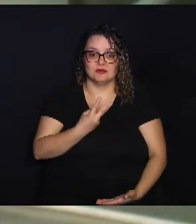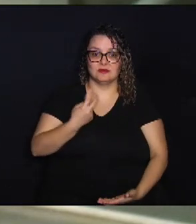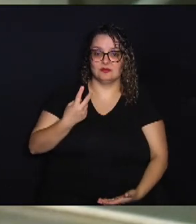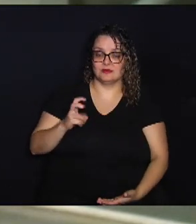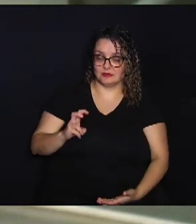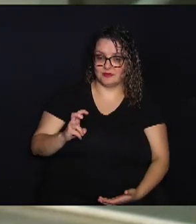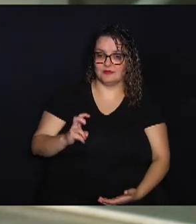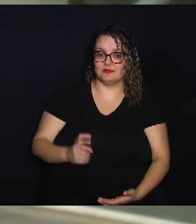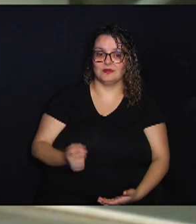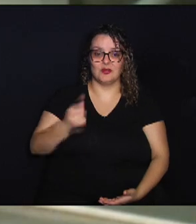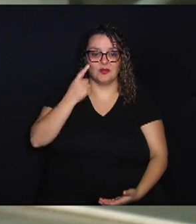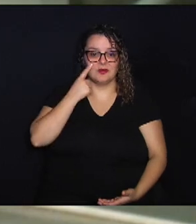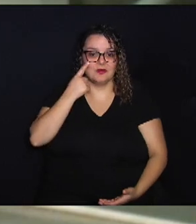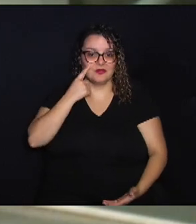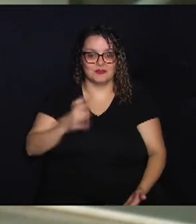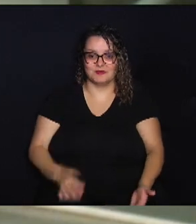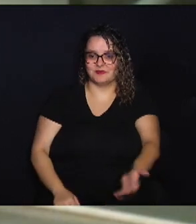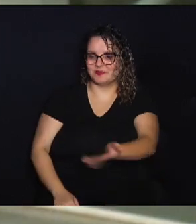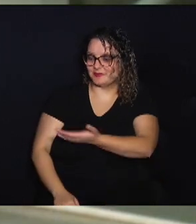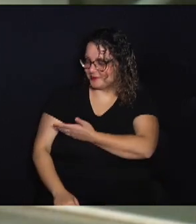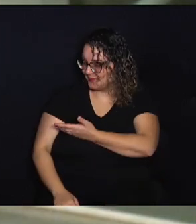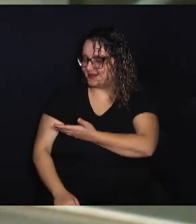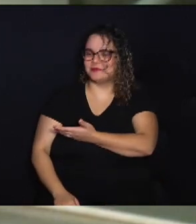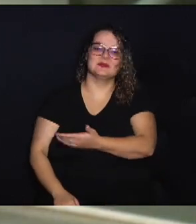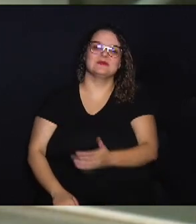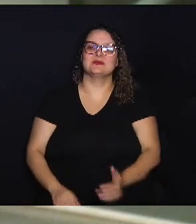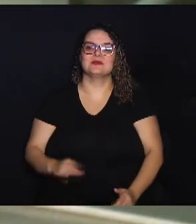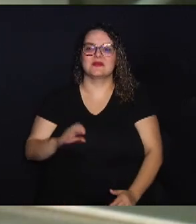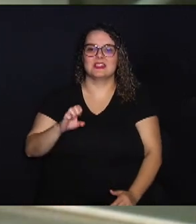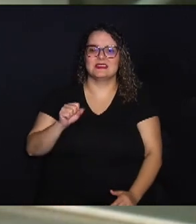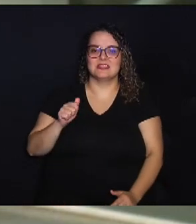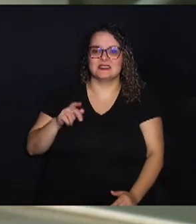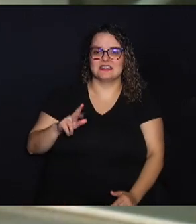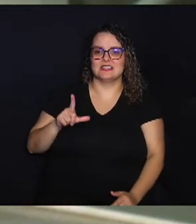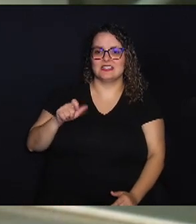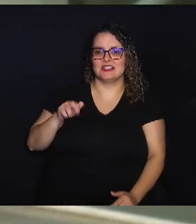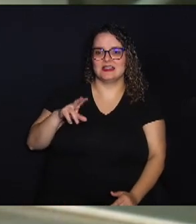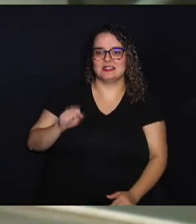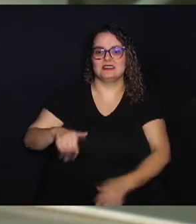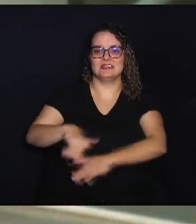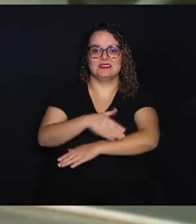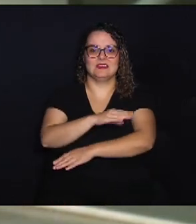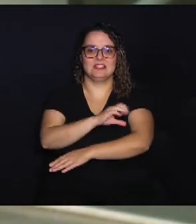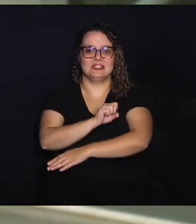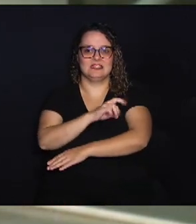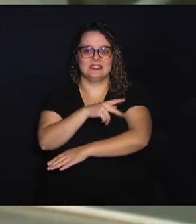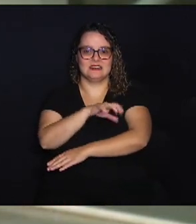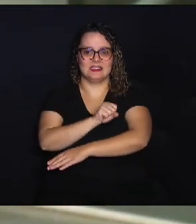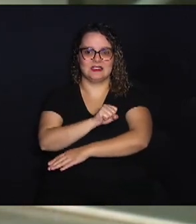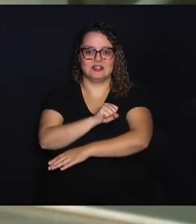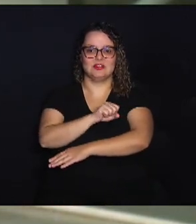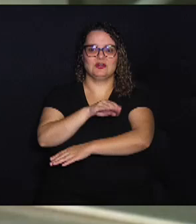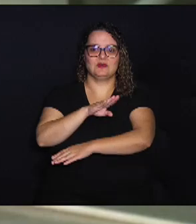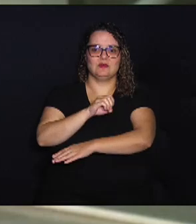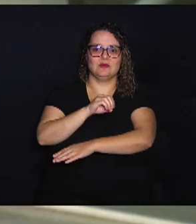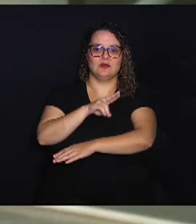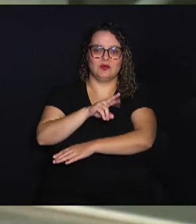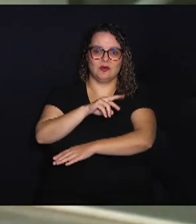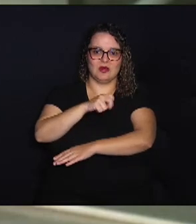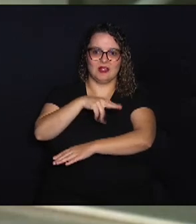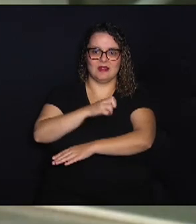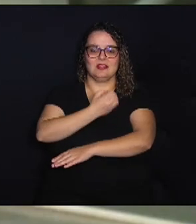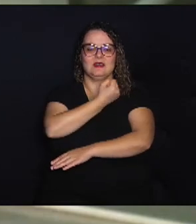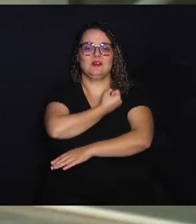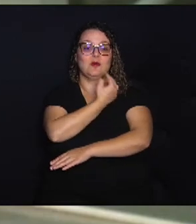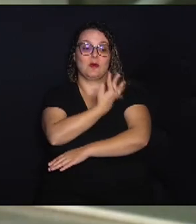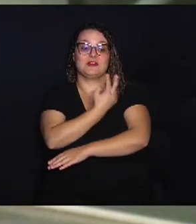da Biblioteca César Lattes, que fica aqui na rua Sérgio Buarque de Holanda, 421,